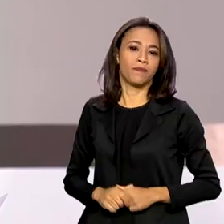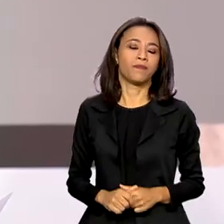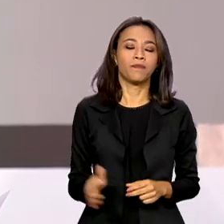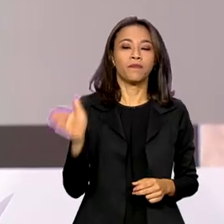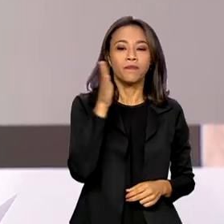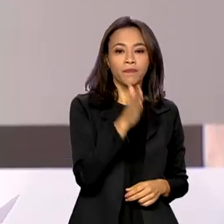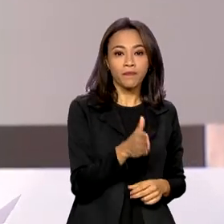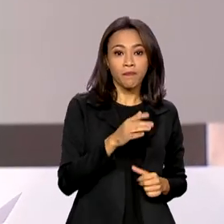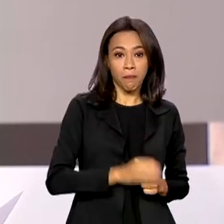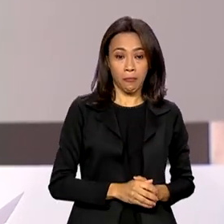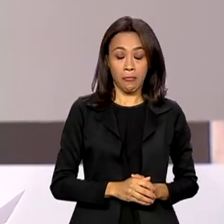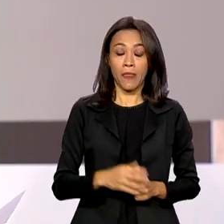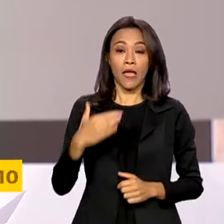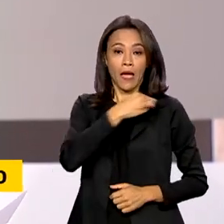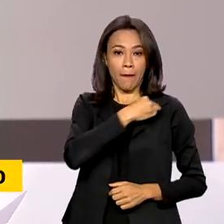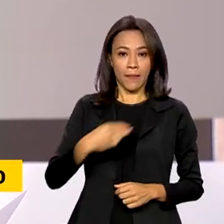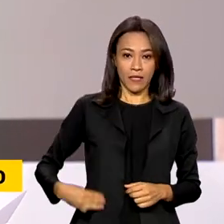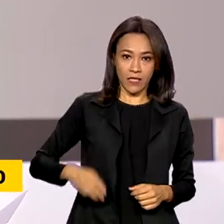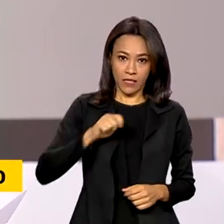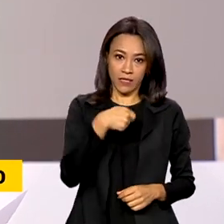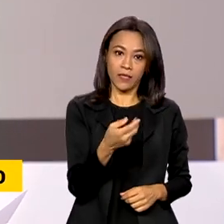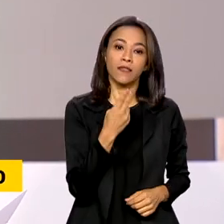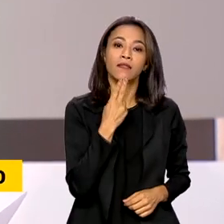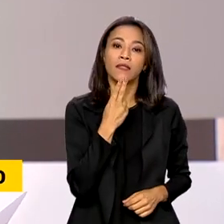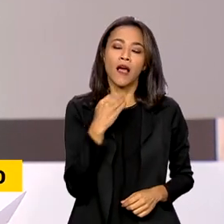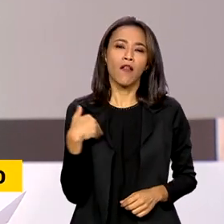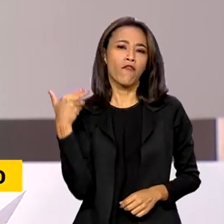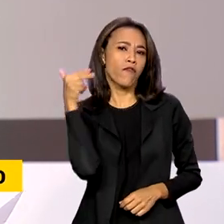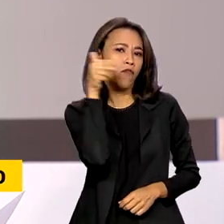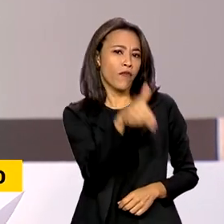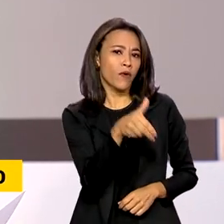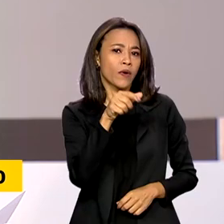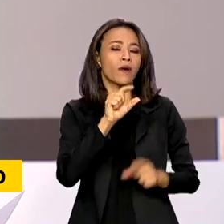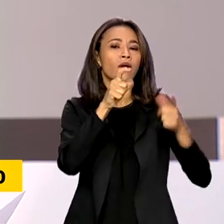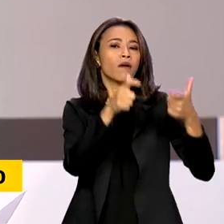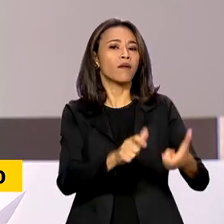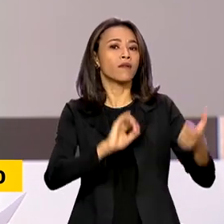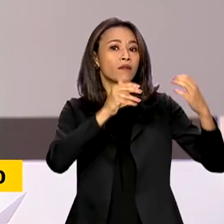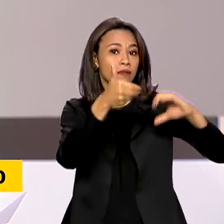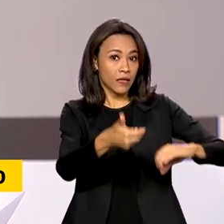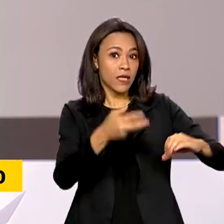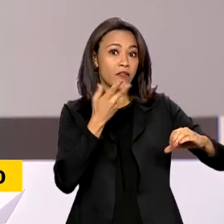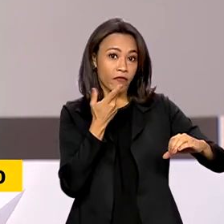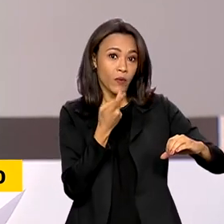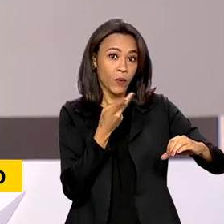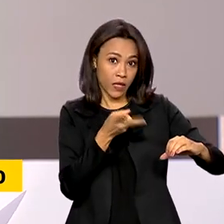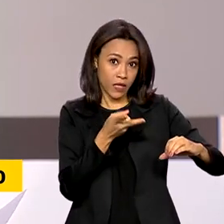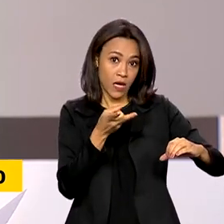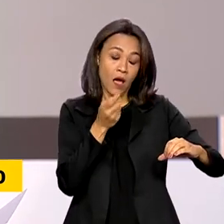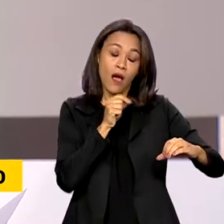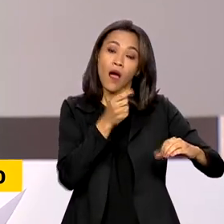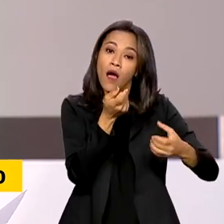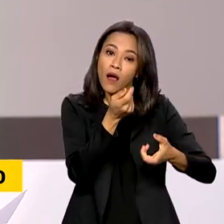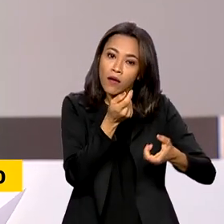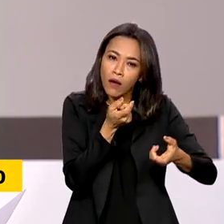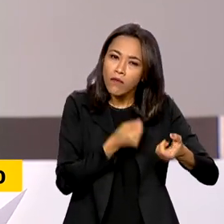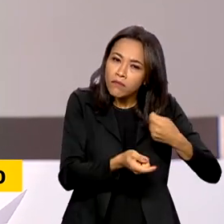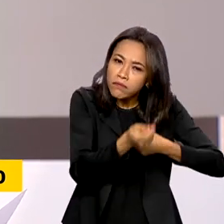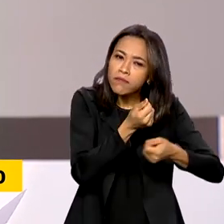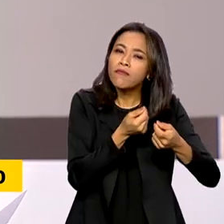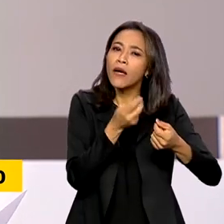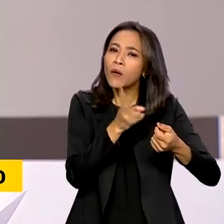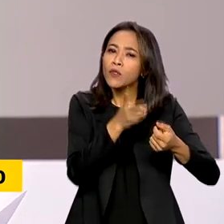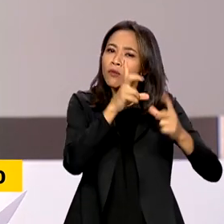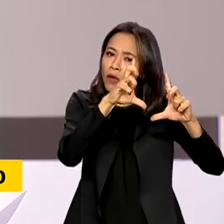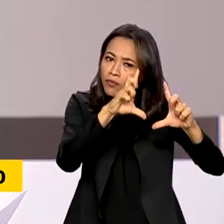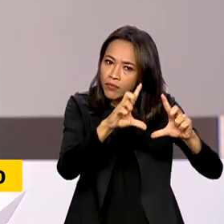A ministra Simone Tebet esteve no Senado e disse que a inflação vai continuar desacelerando. Anunciou ainda o crescimento